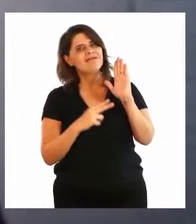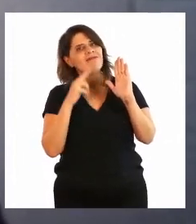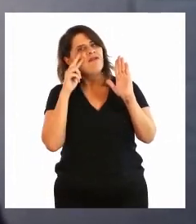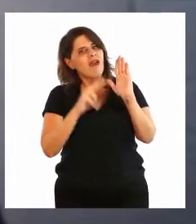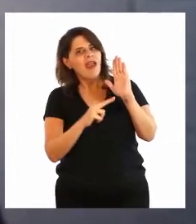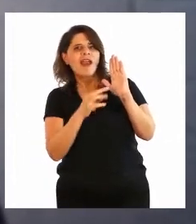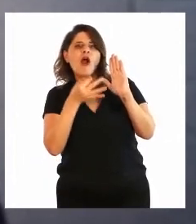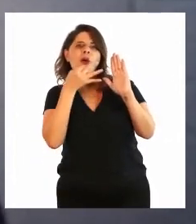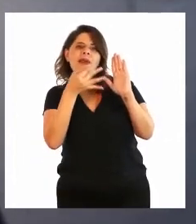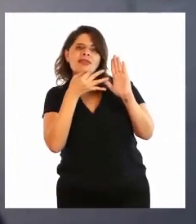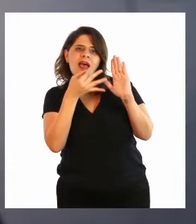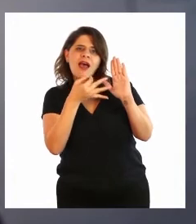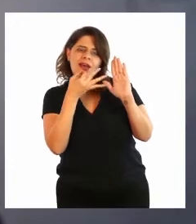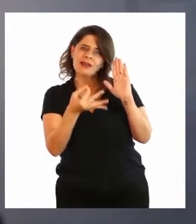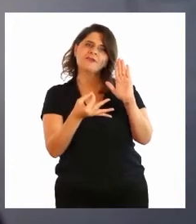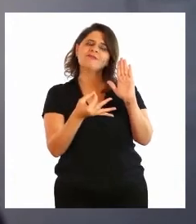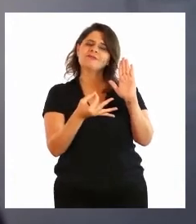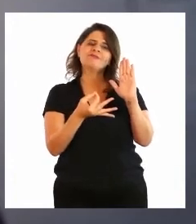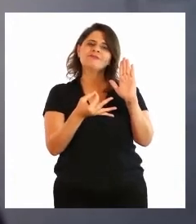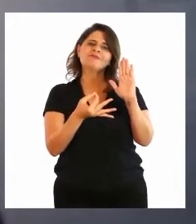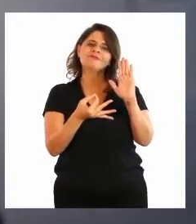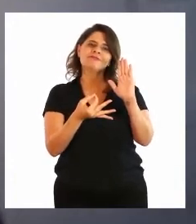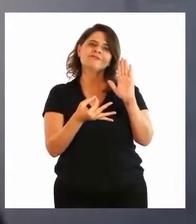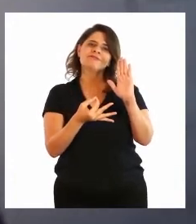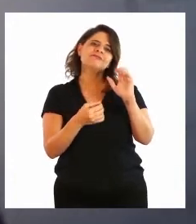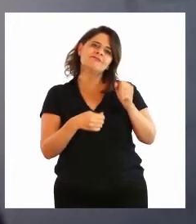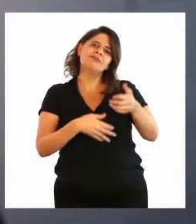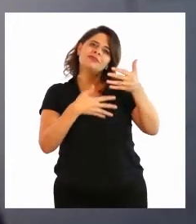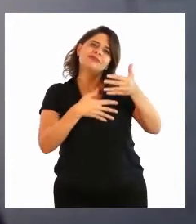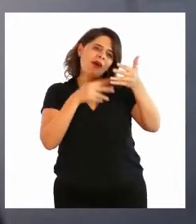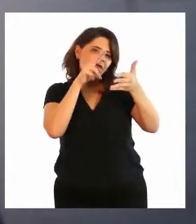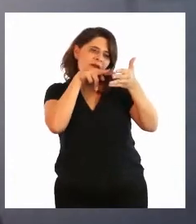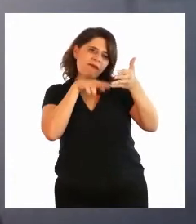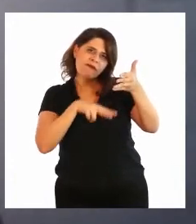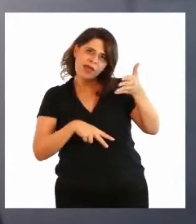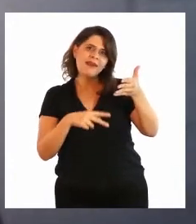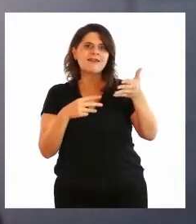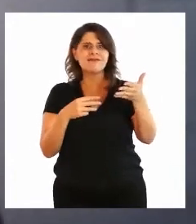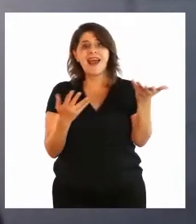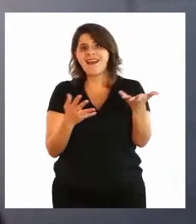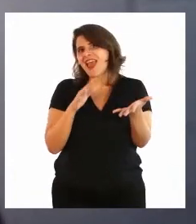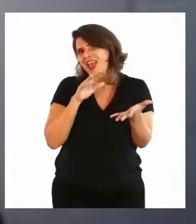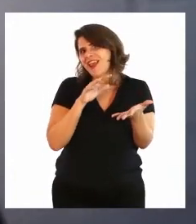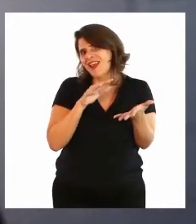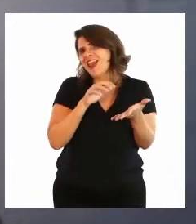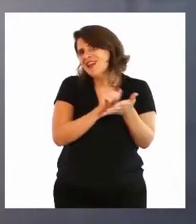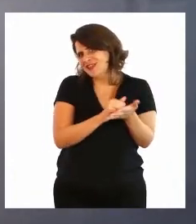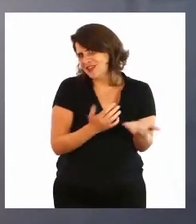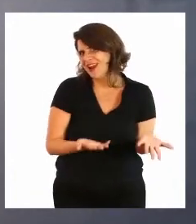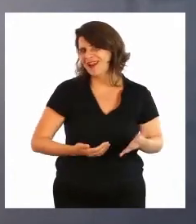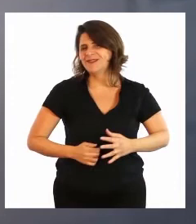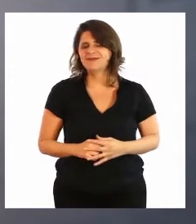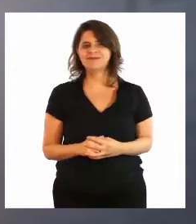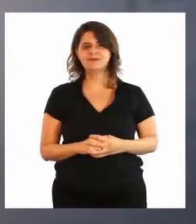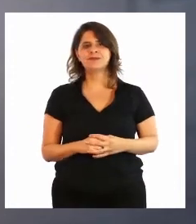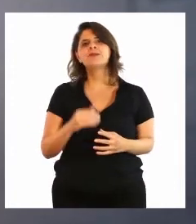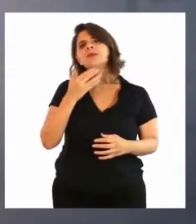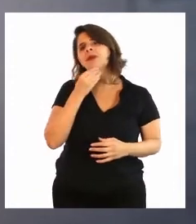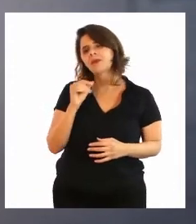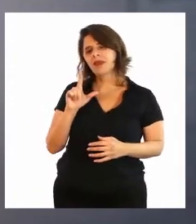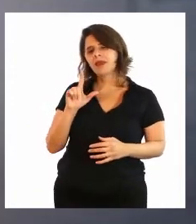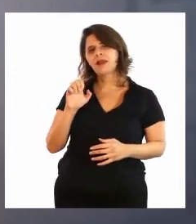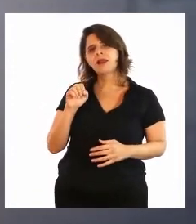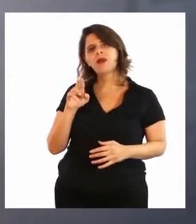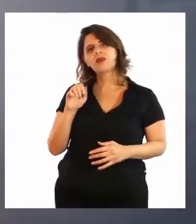passada, ou dar uma passada rápida nos comentários para registrar. O Leonardo Borges